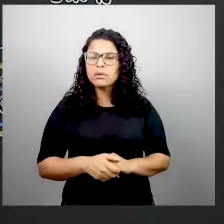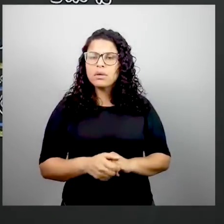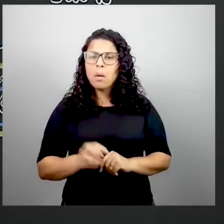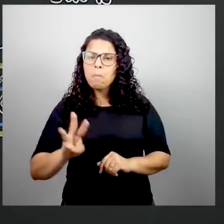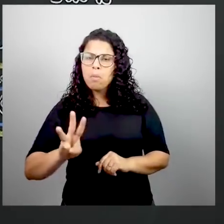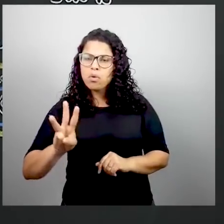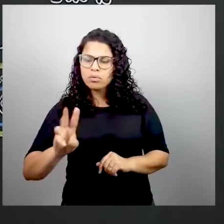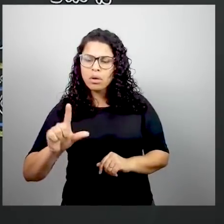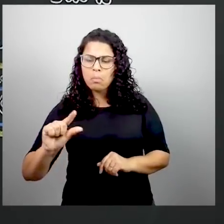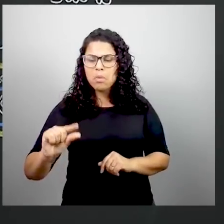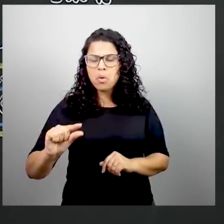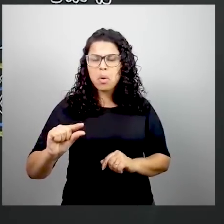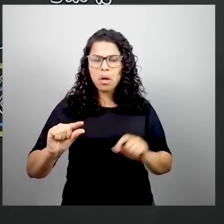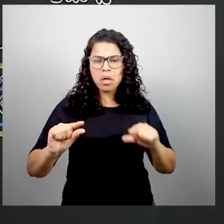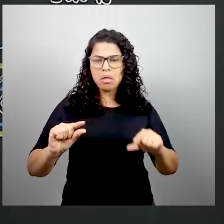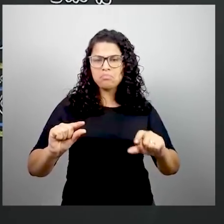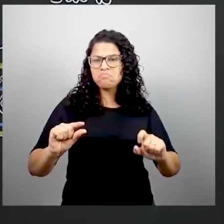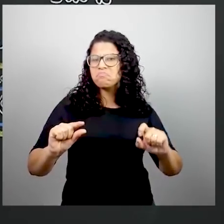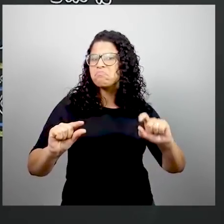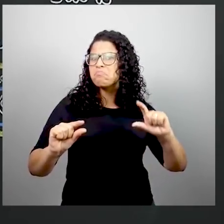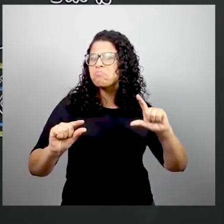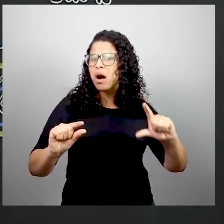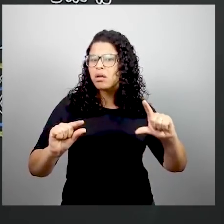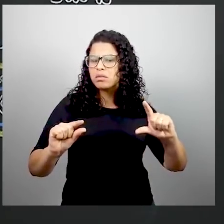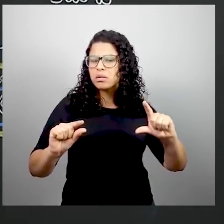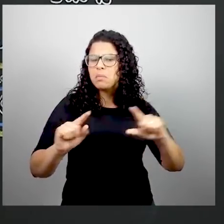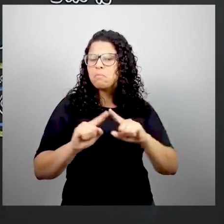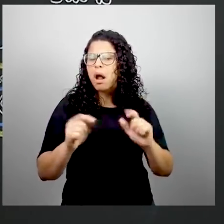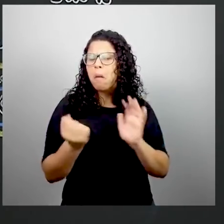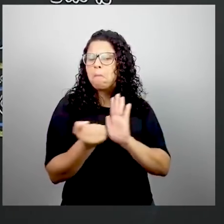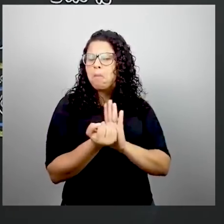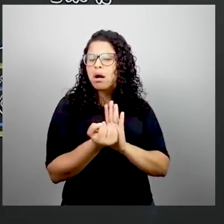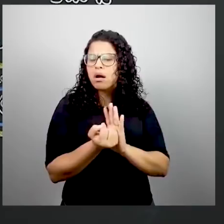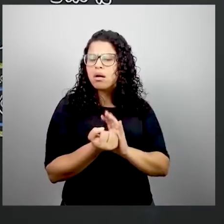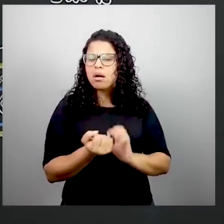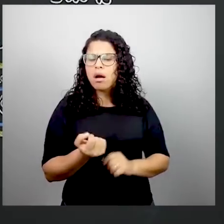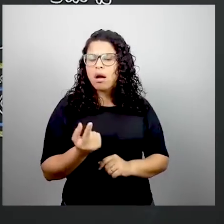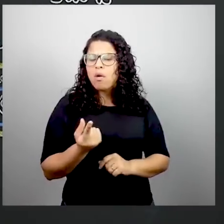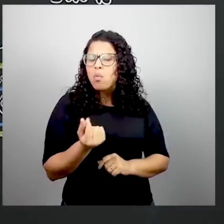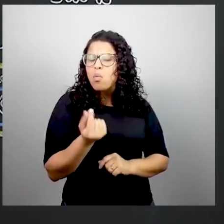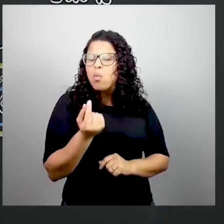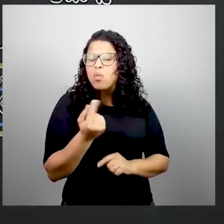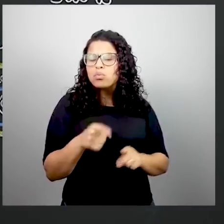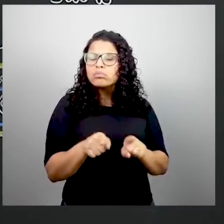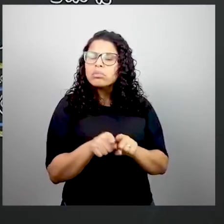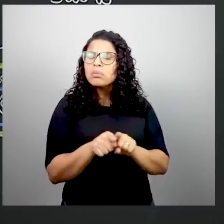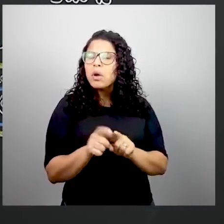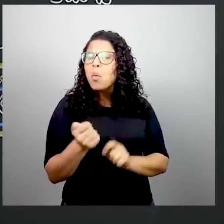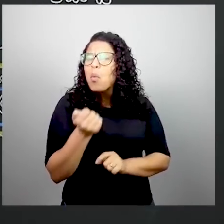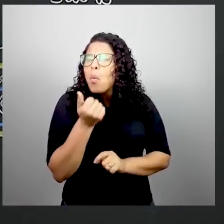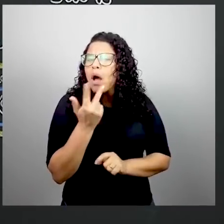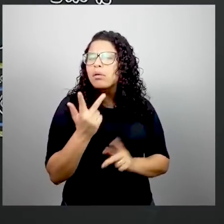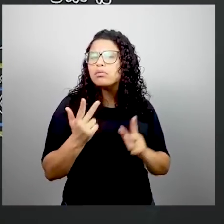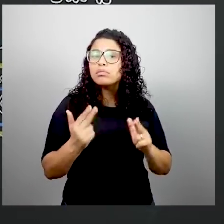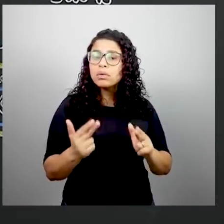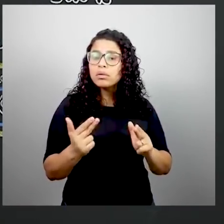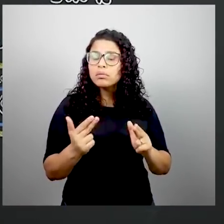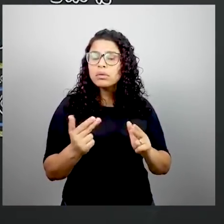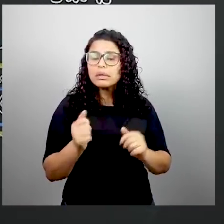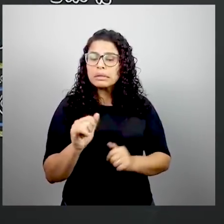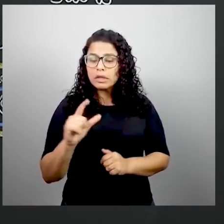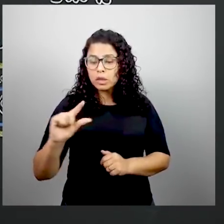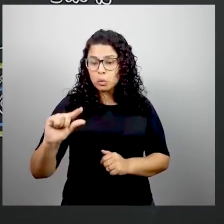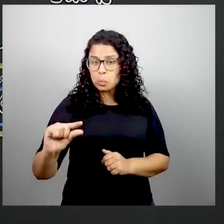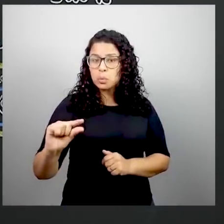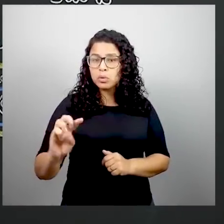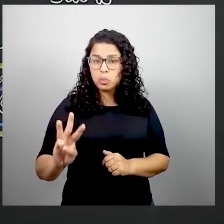de ela é um pouquinho menor, você fala assim, opa, se a marca é similar, o preço é similar, eu posso ficar com esse que tem a potência menor. Porque se o númerozinho